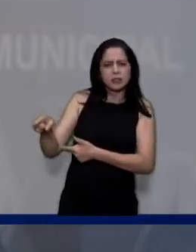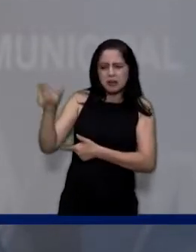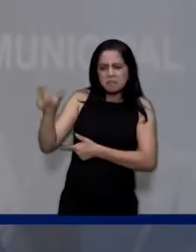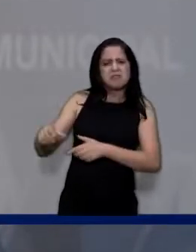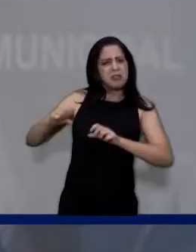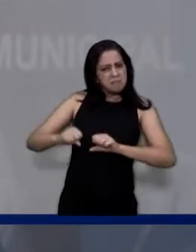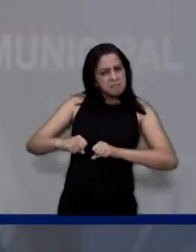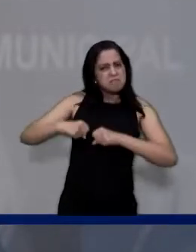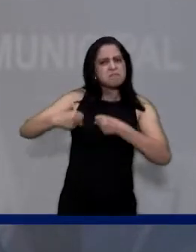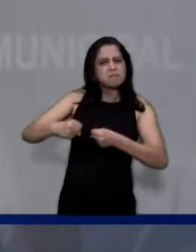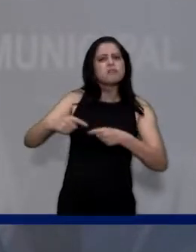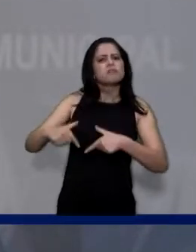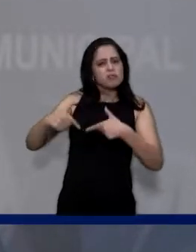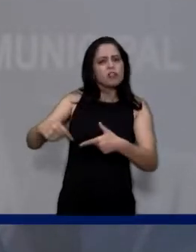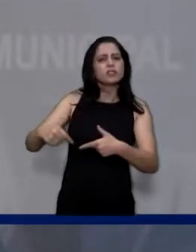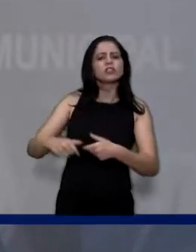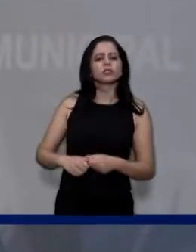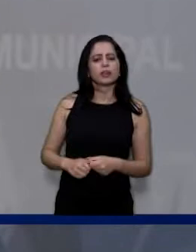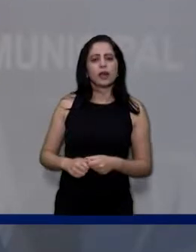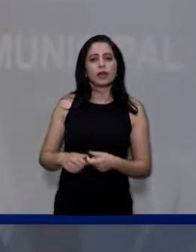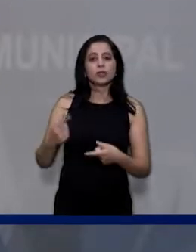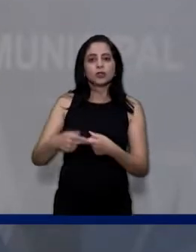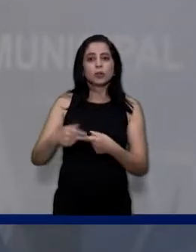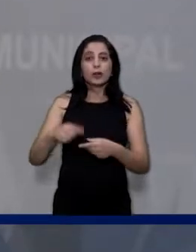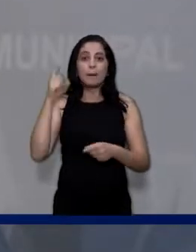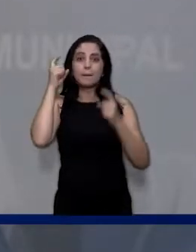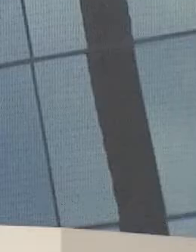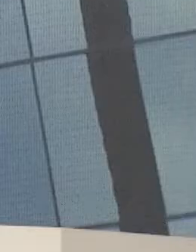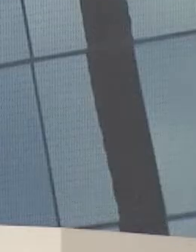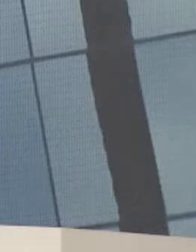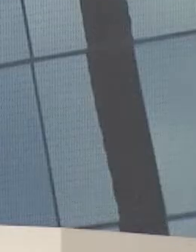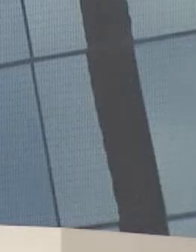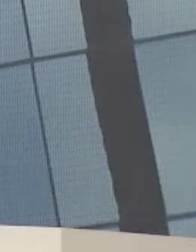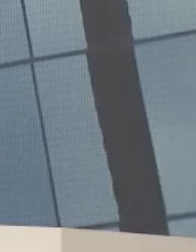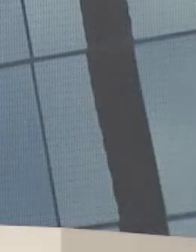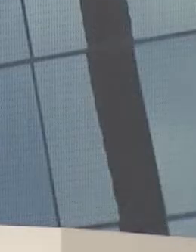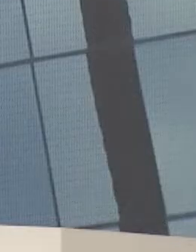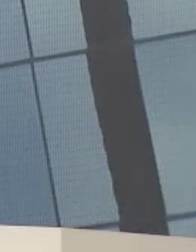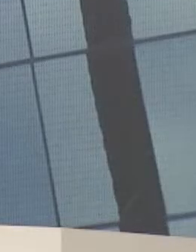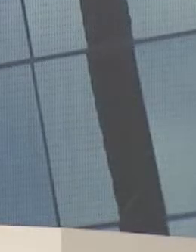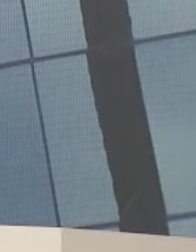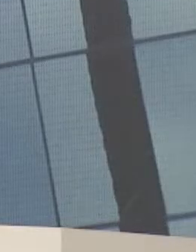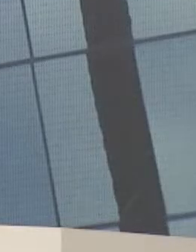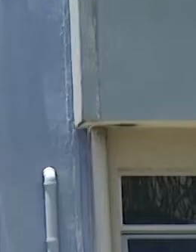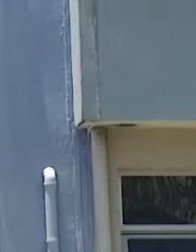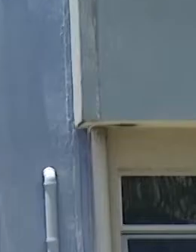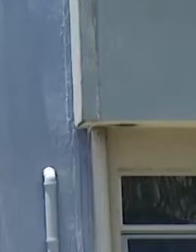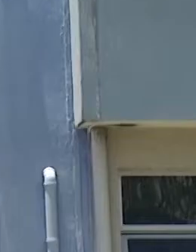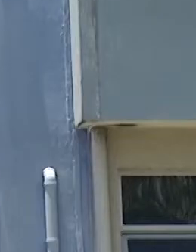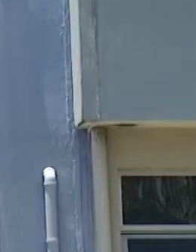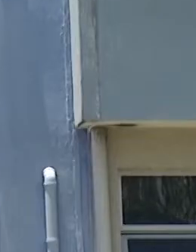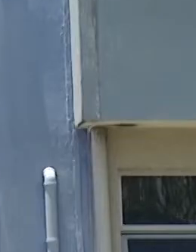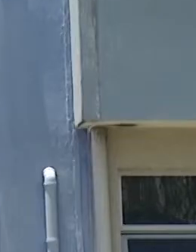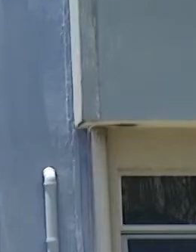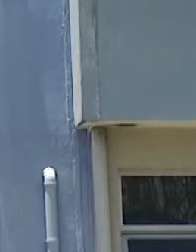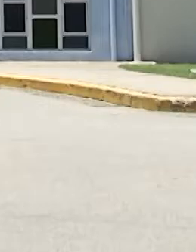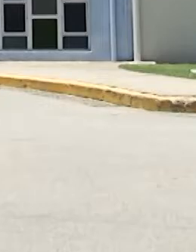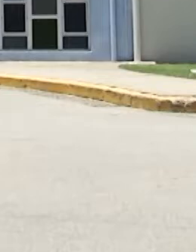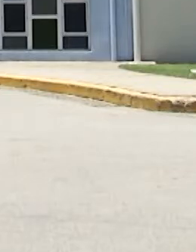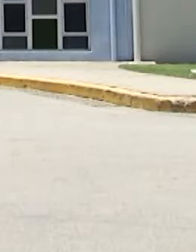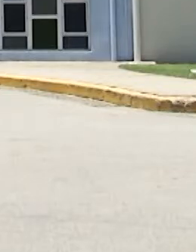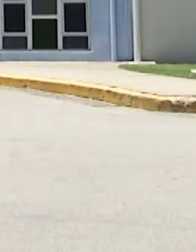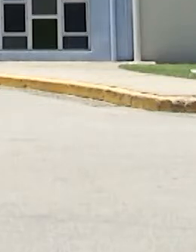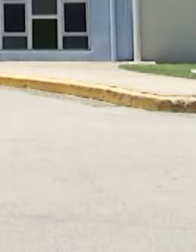pessoa tem para a saúde da nossa cidade. Doutor Carlos Maganha atua como diretor técnico da instituição que